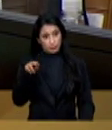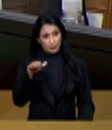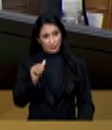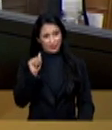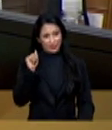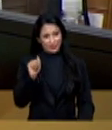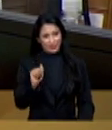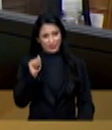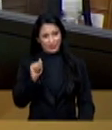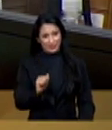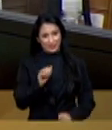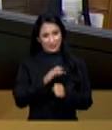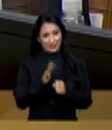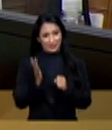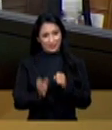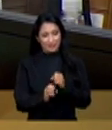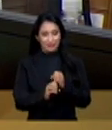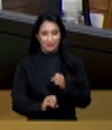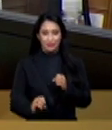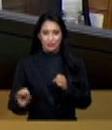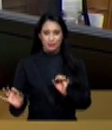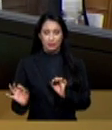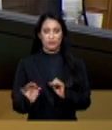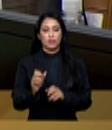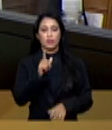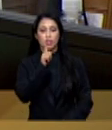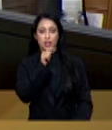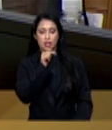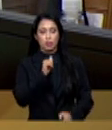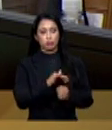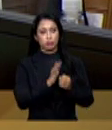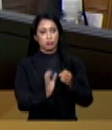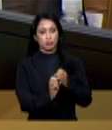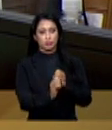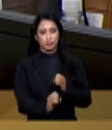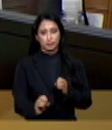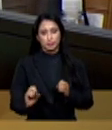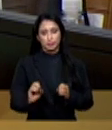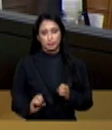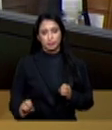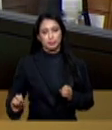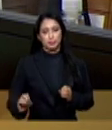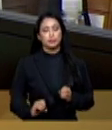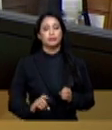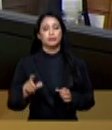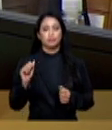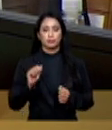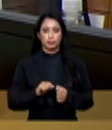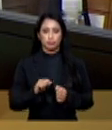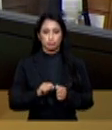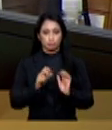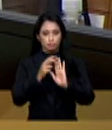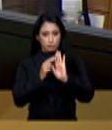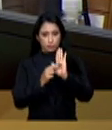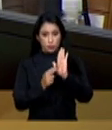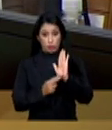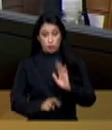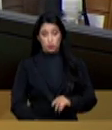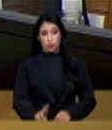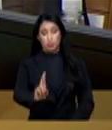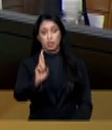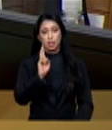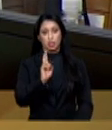a essa agência nacional de águas e saneamento básico instituir normas de